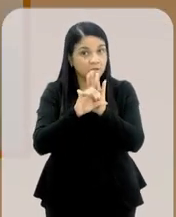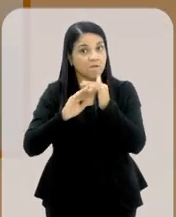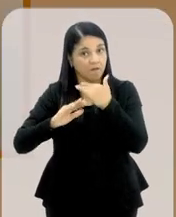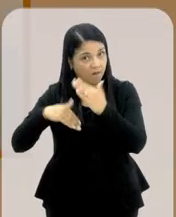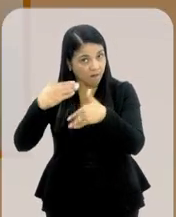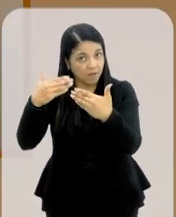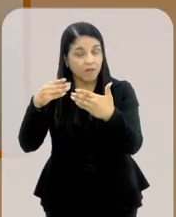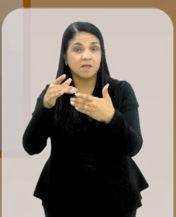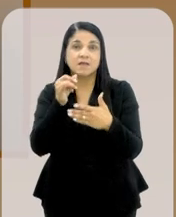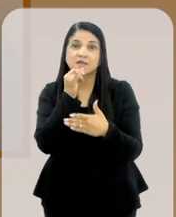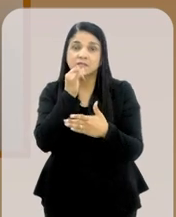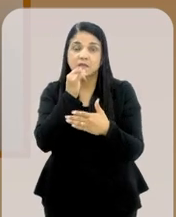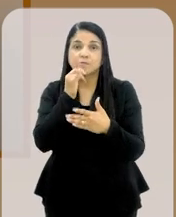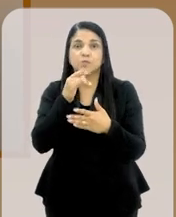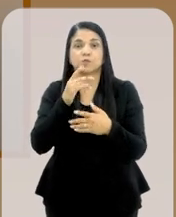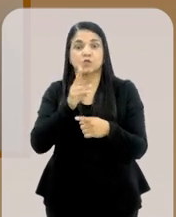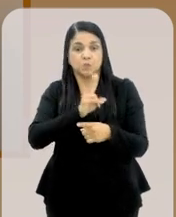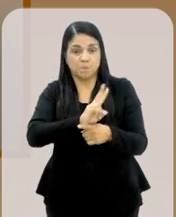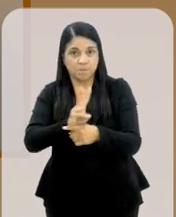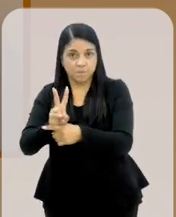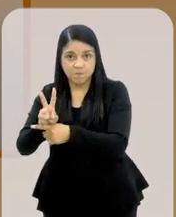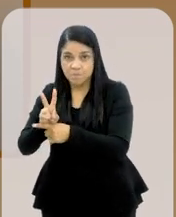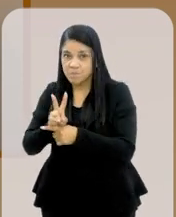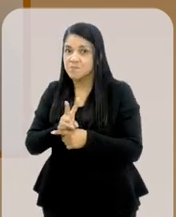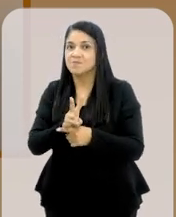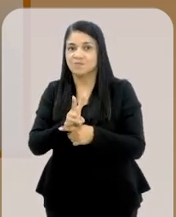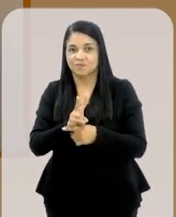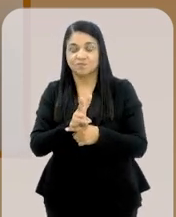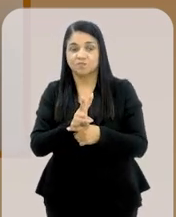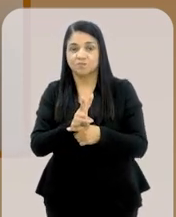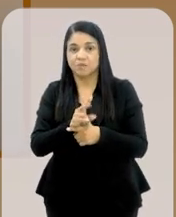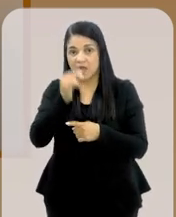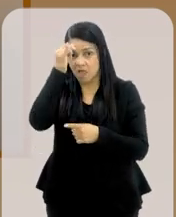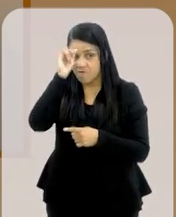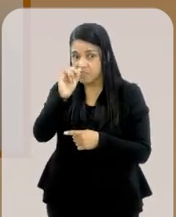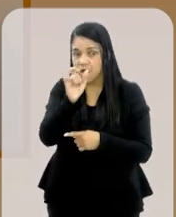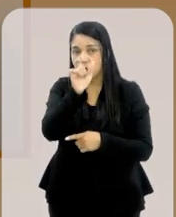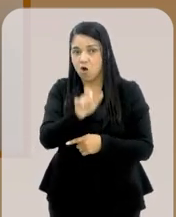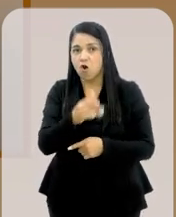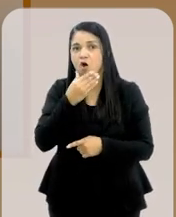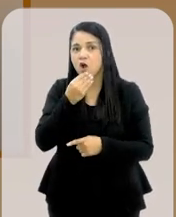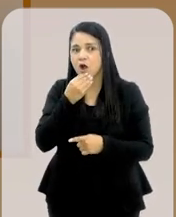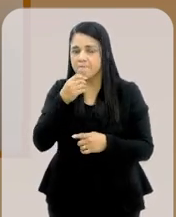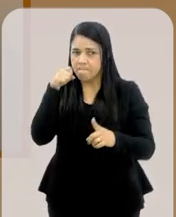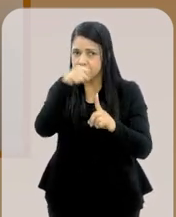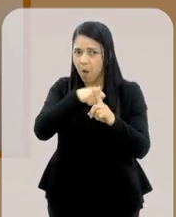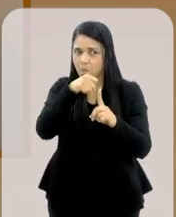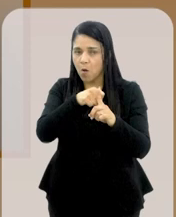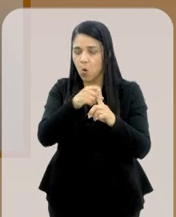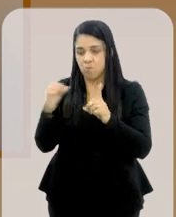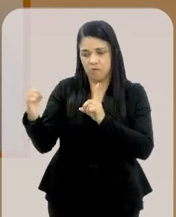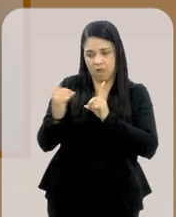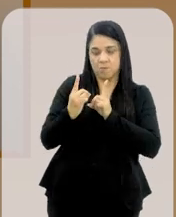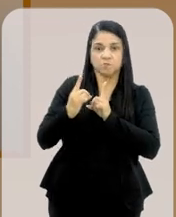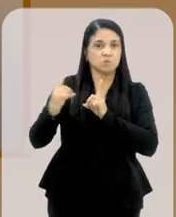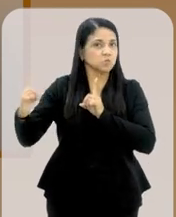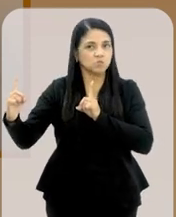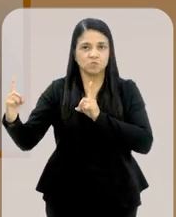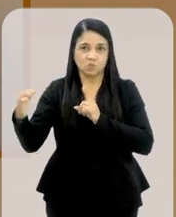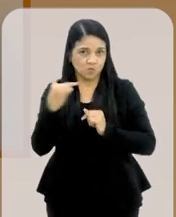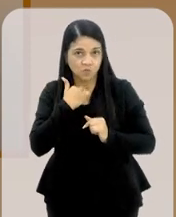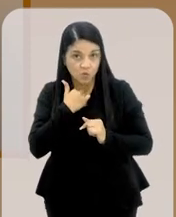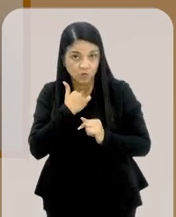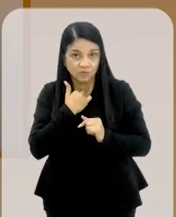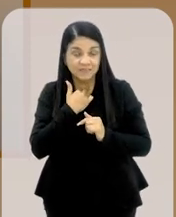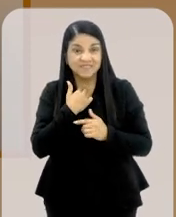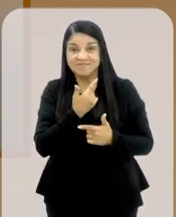como é o caso, por exemplo, das medidas protetivas, para que os agressores não se aproximem das vítimas, se não